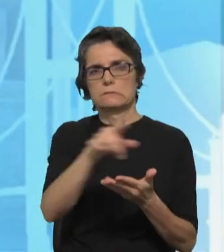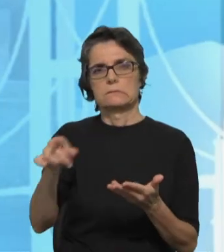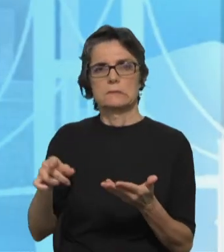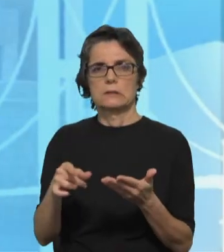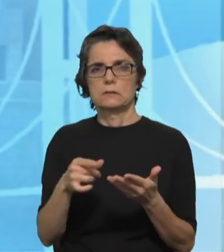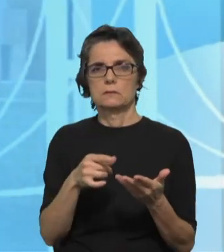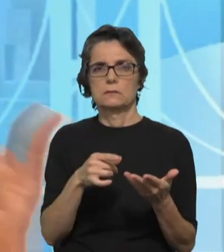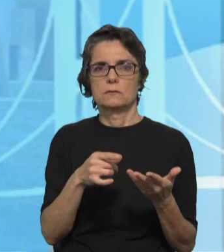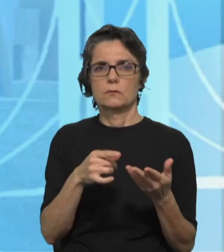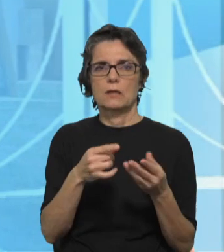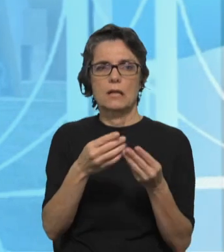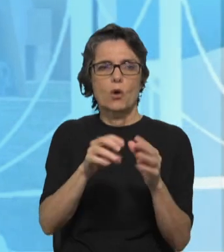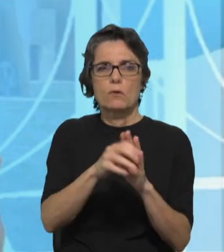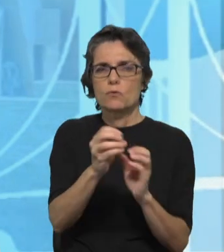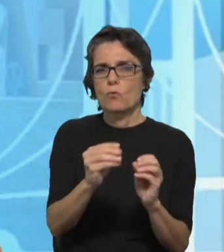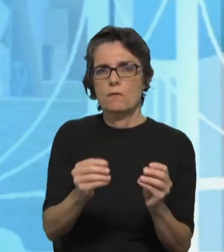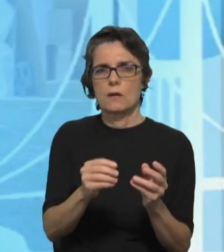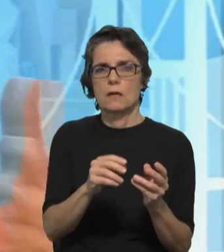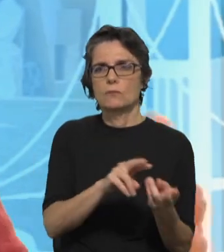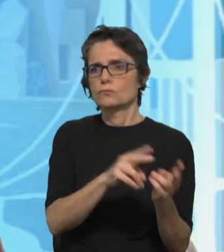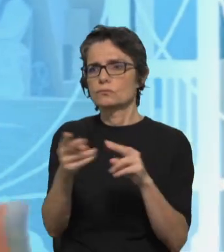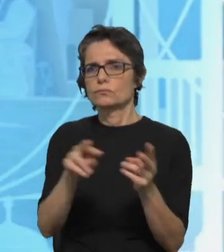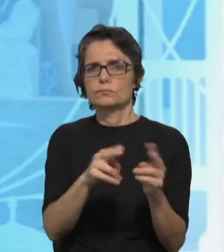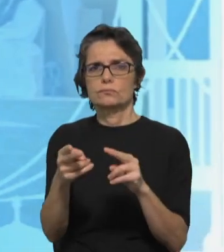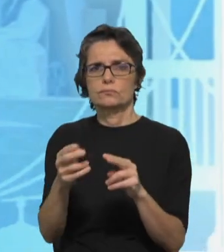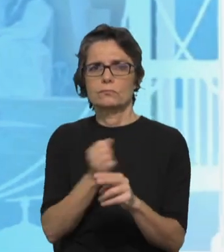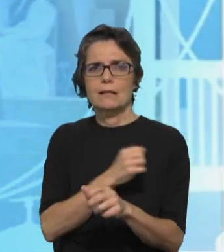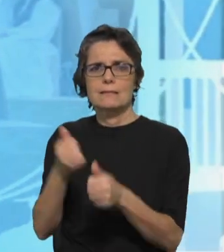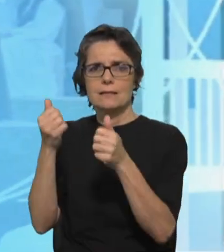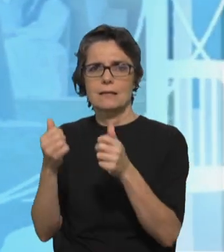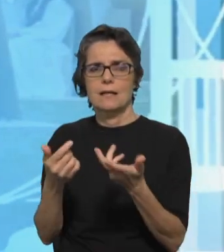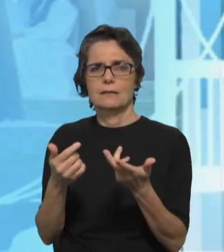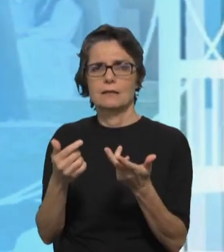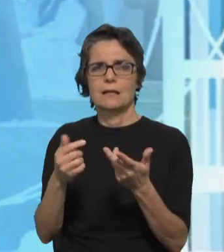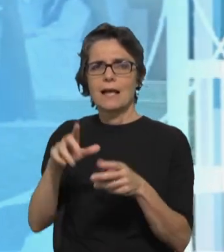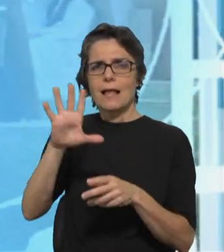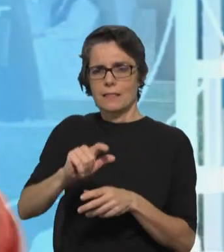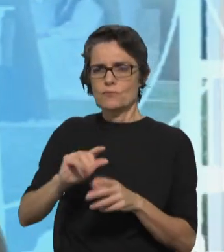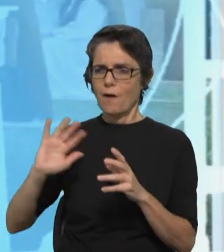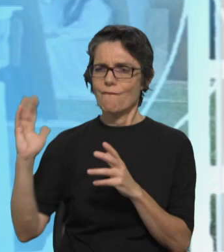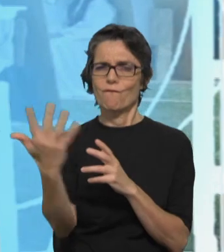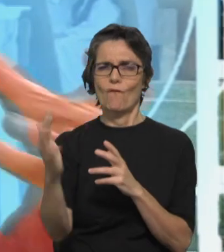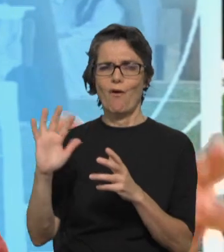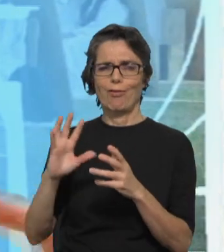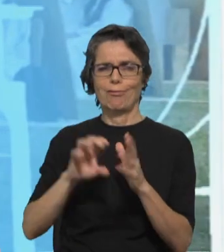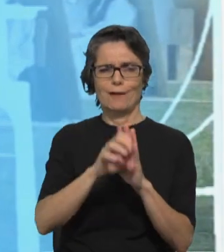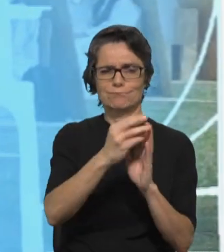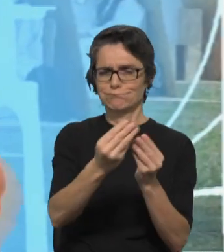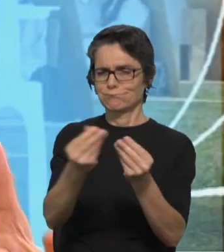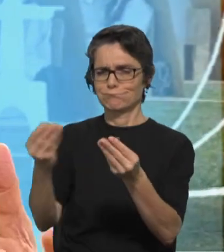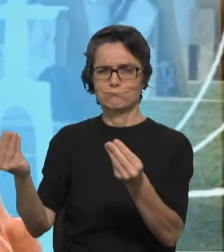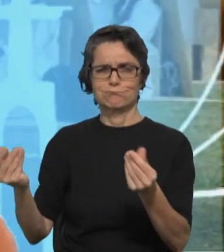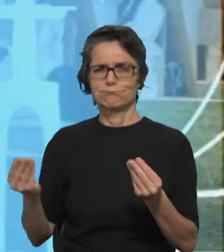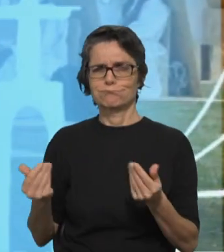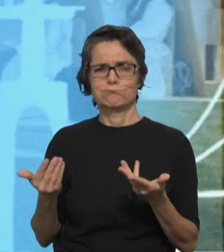se deu do interior para as cidades, os bairros de lata que estavam à volta de Lisboa, sobrevoava-se Lisboa e era um conjunto